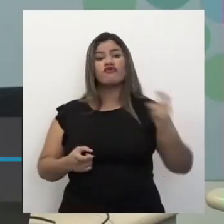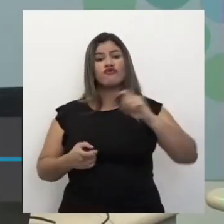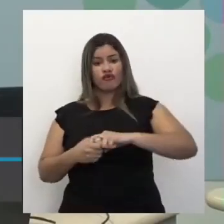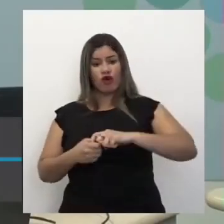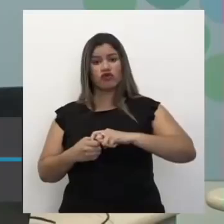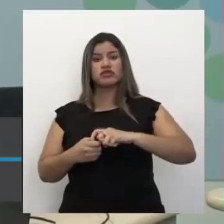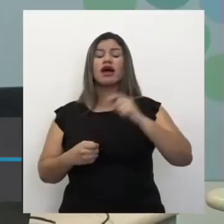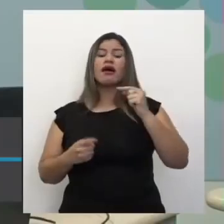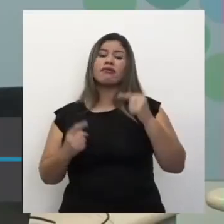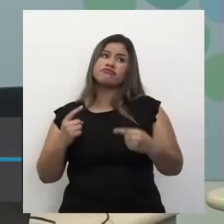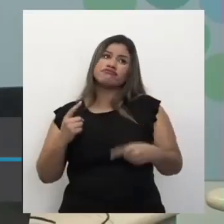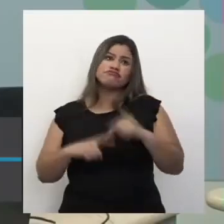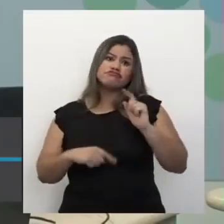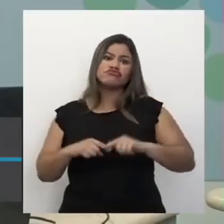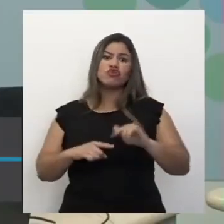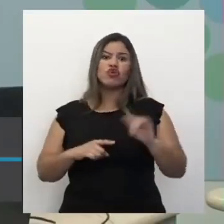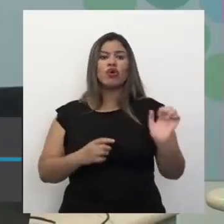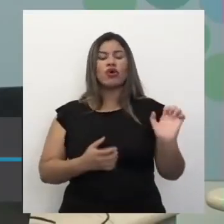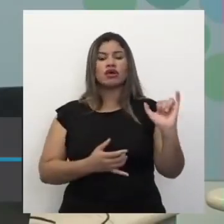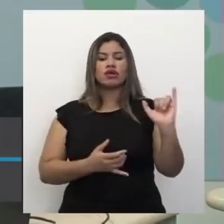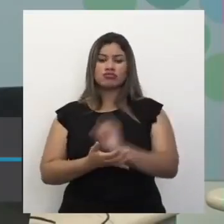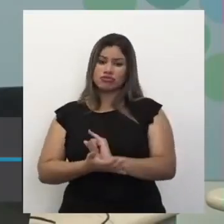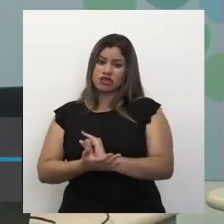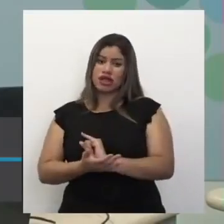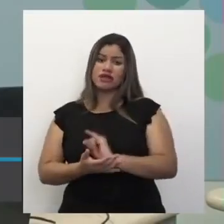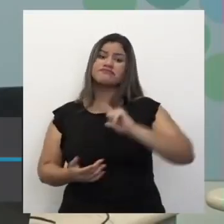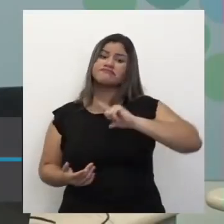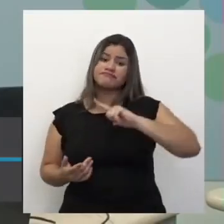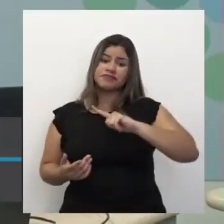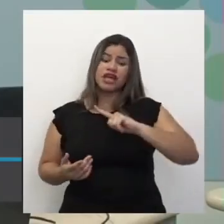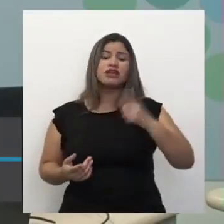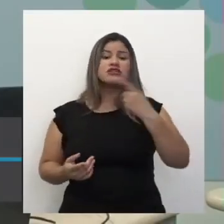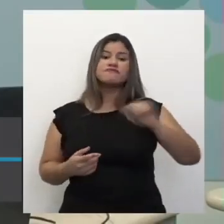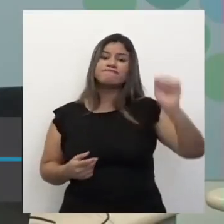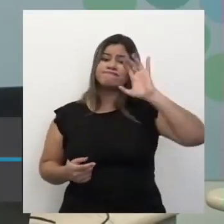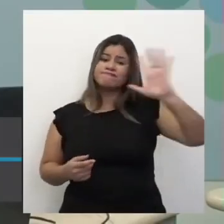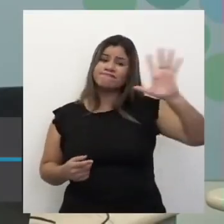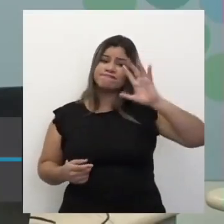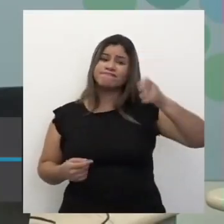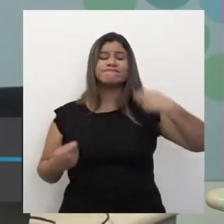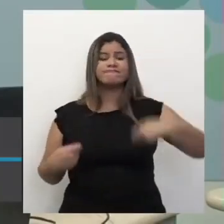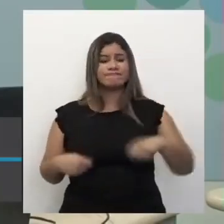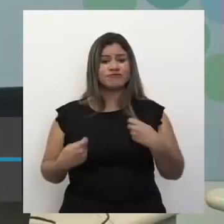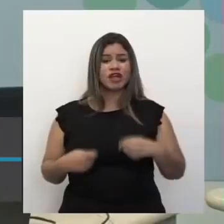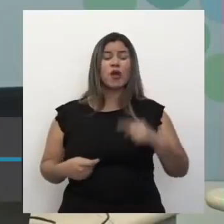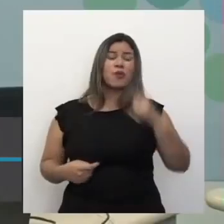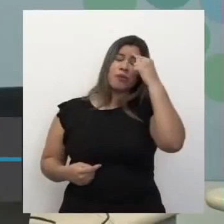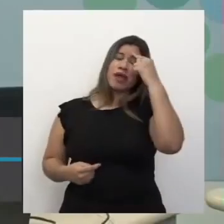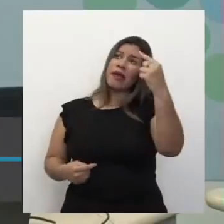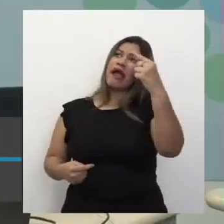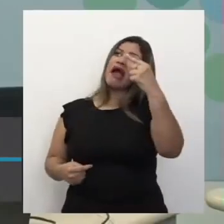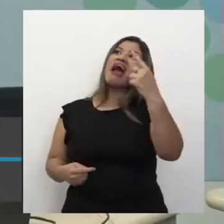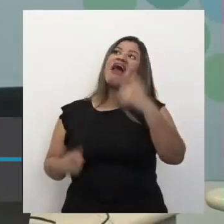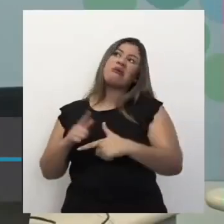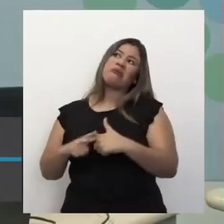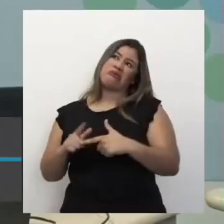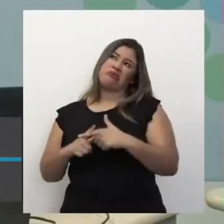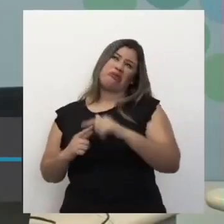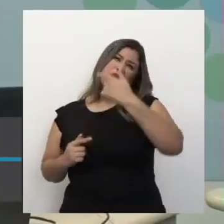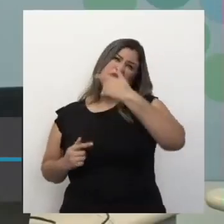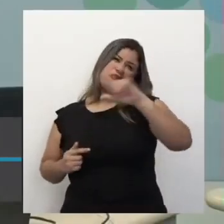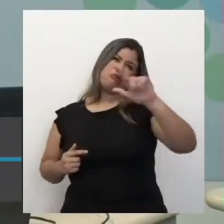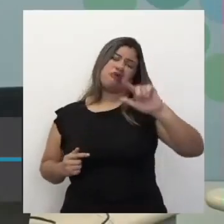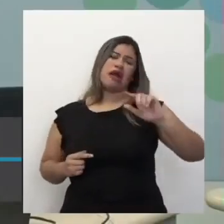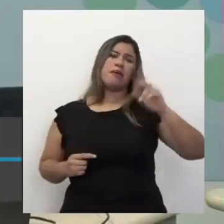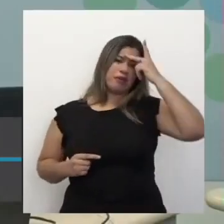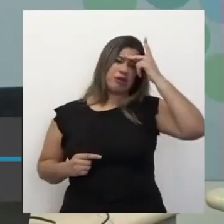reflexão mesmo, que eu queria, a gente precisa fazer essa reflexão. Porque senão a gente fica sempre achando que o problema é do outro. Ah, o problema é do cara que